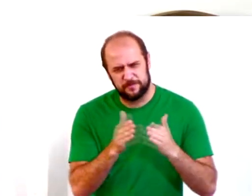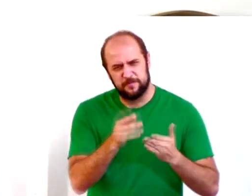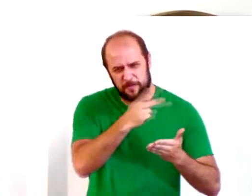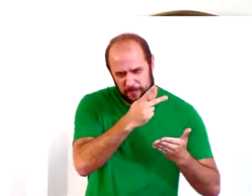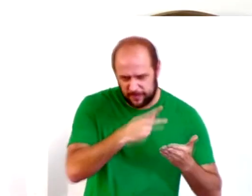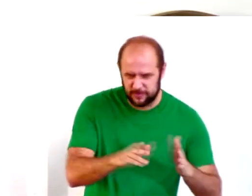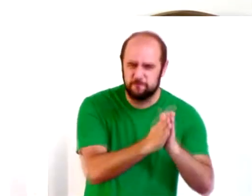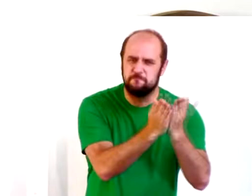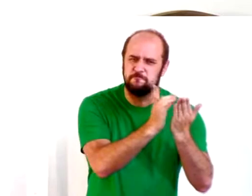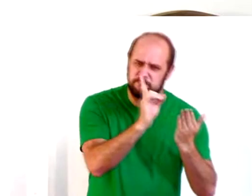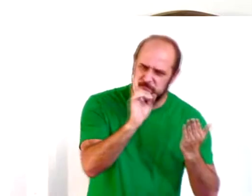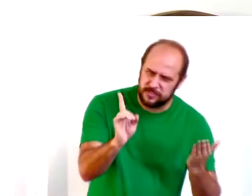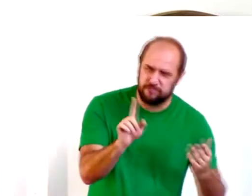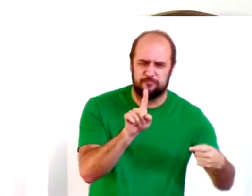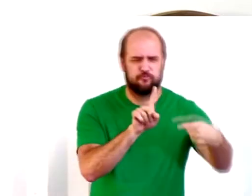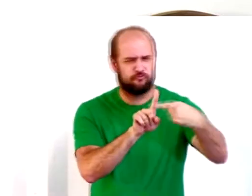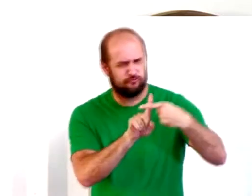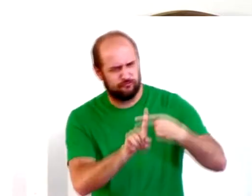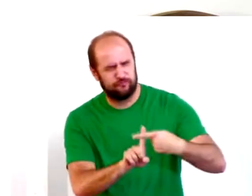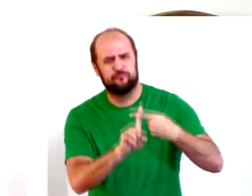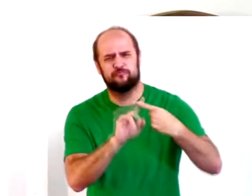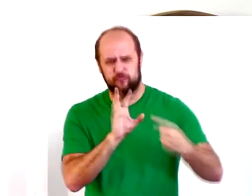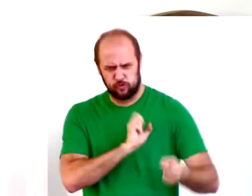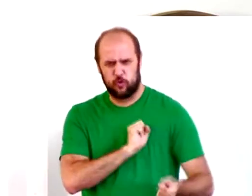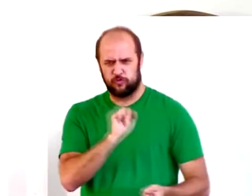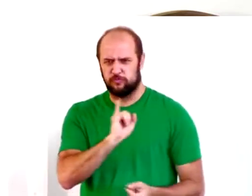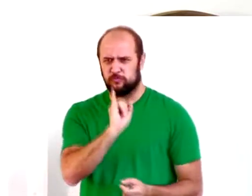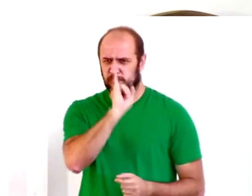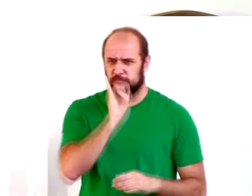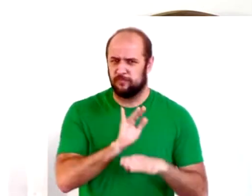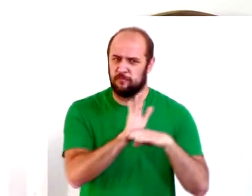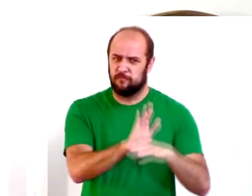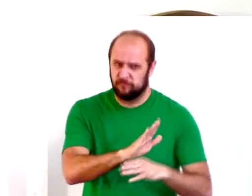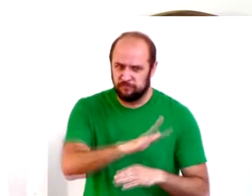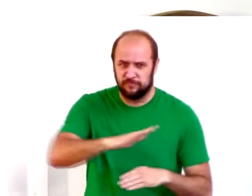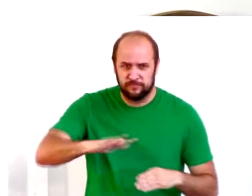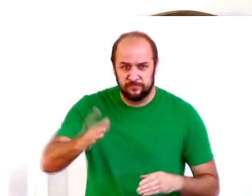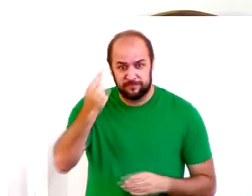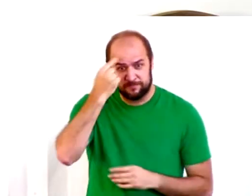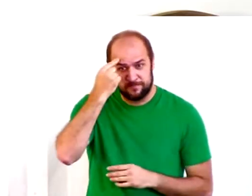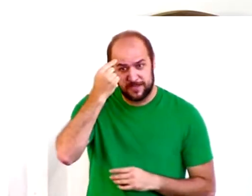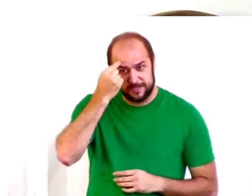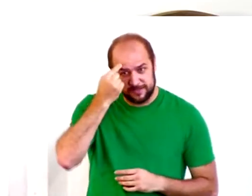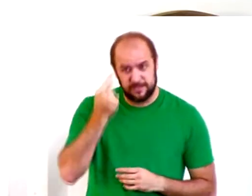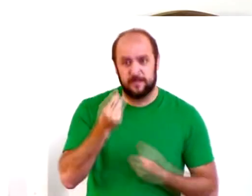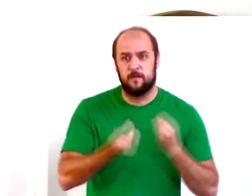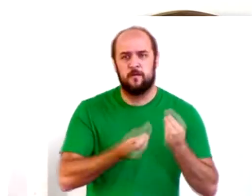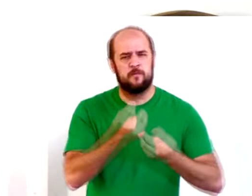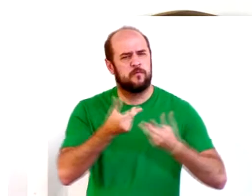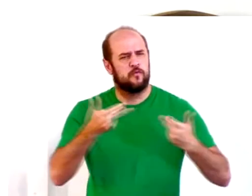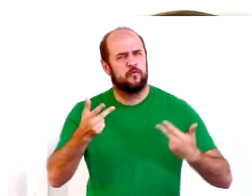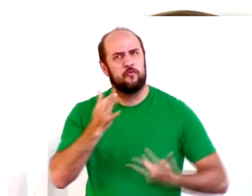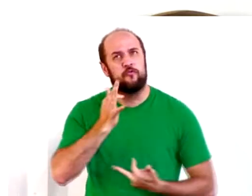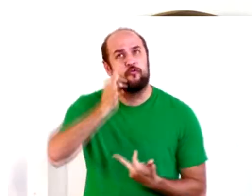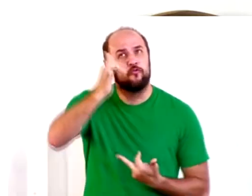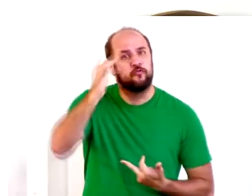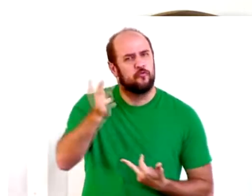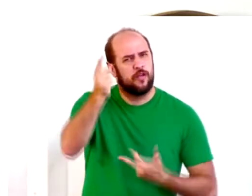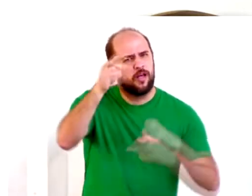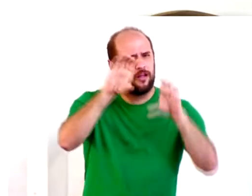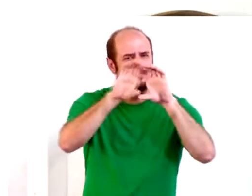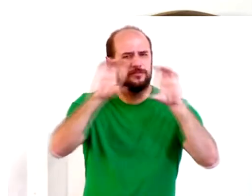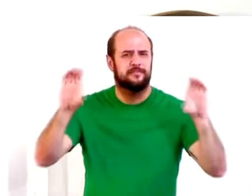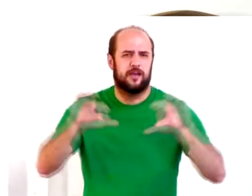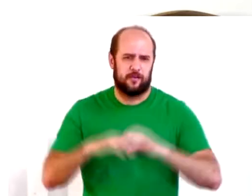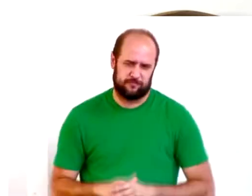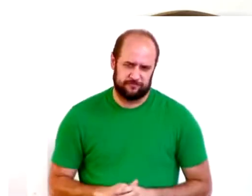ou a Bíblia ou a cruz, alguma coisa que lhes ajude a pensar nas coisas eternas, na palavra eterna